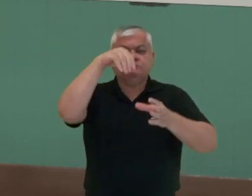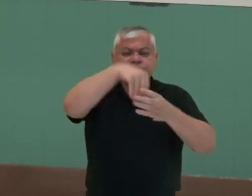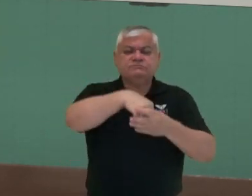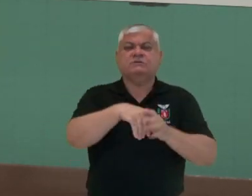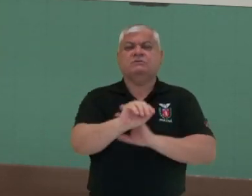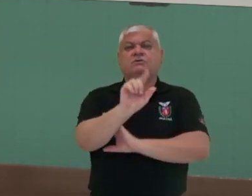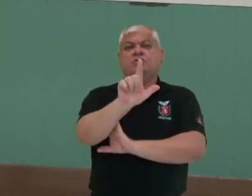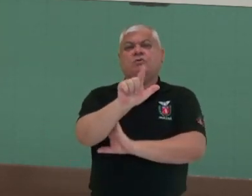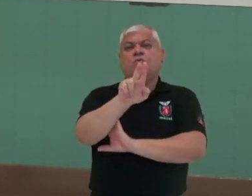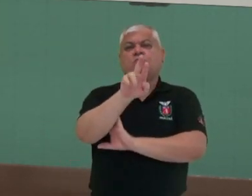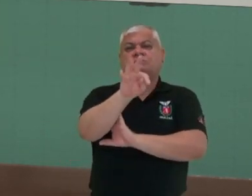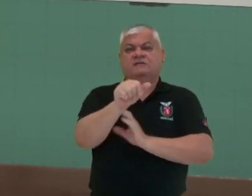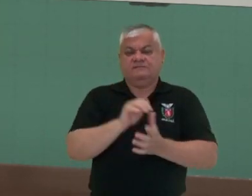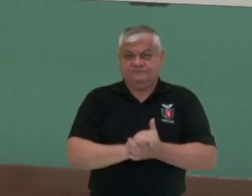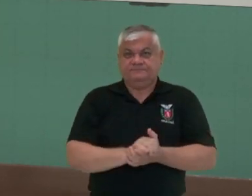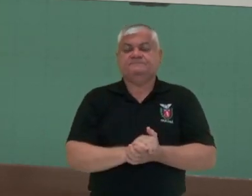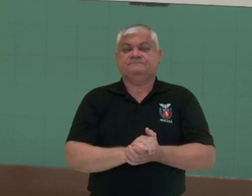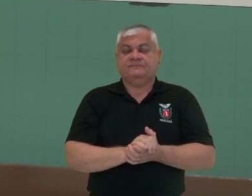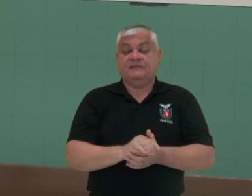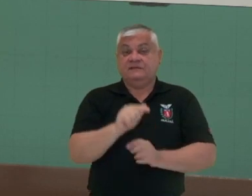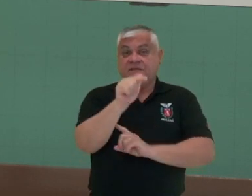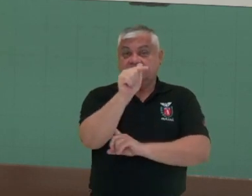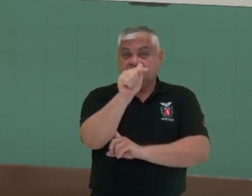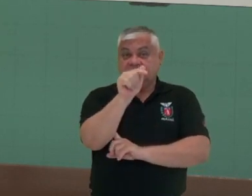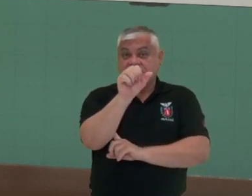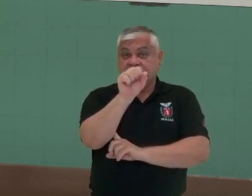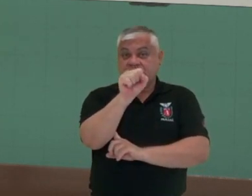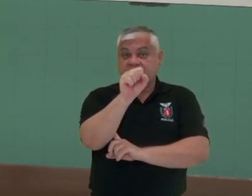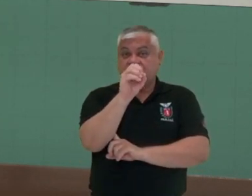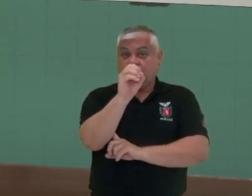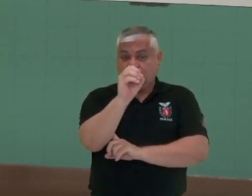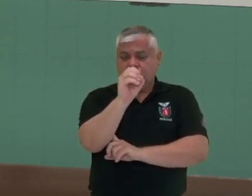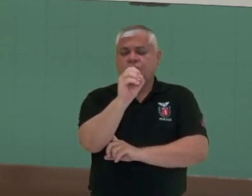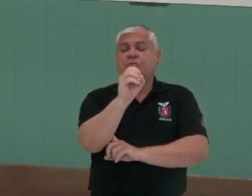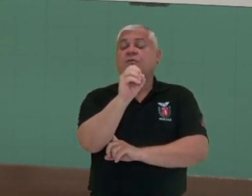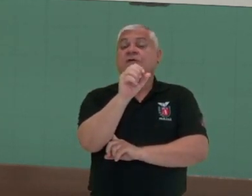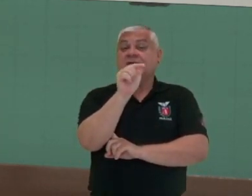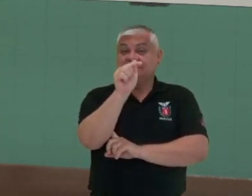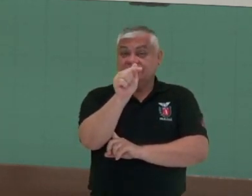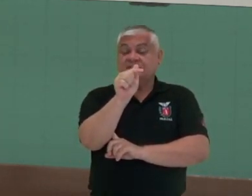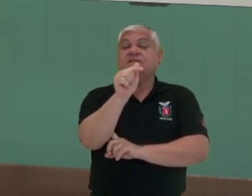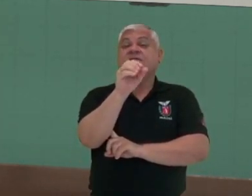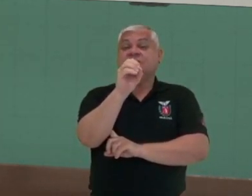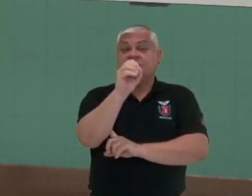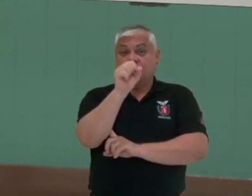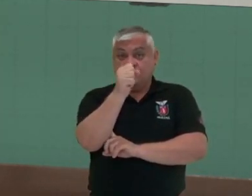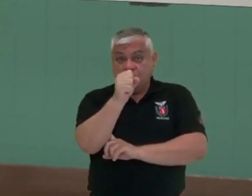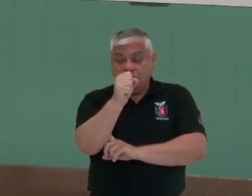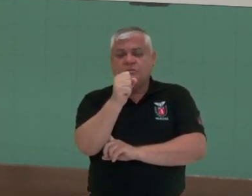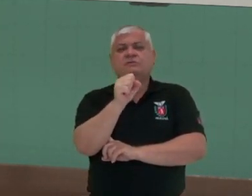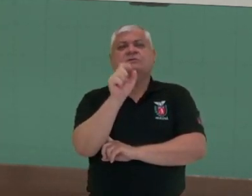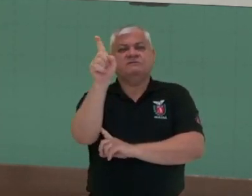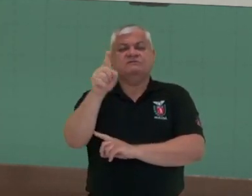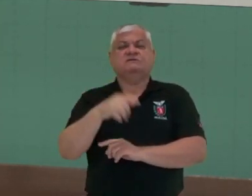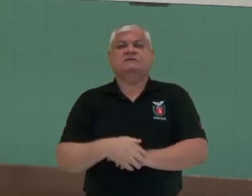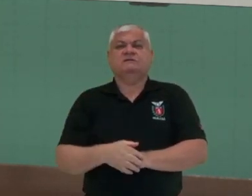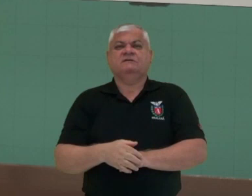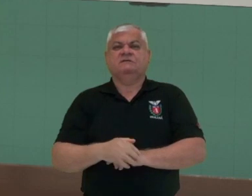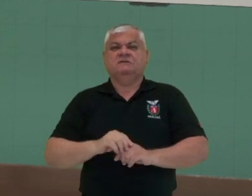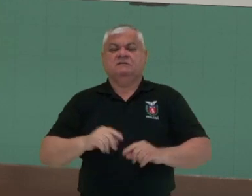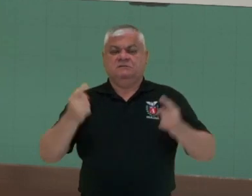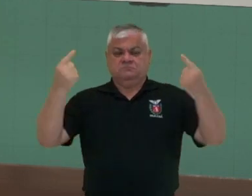luta. 708 a.C., aquela modalidade de Jogos Olímpicos que tinha por